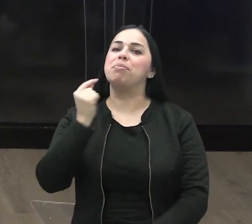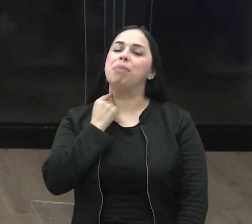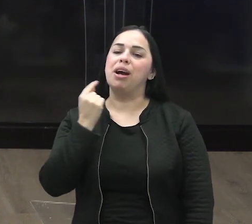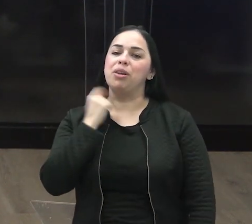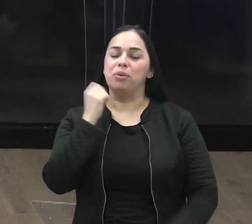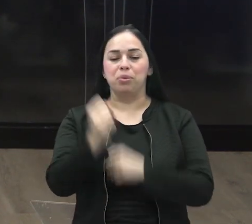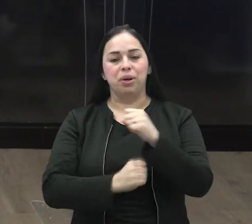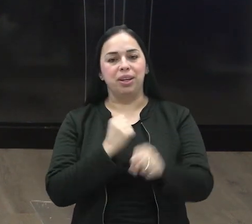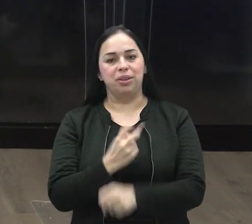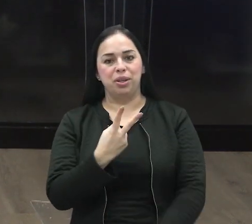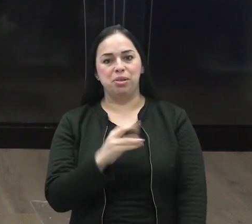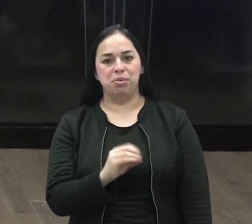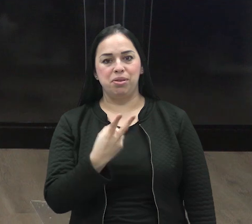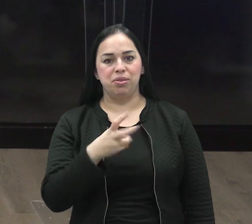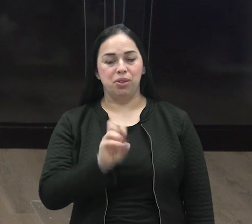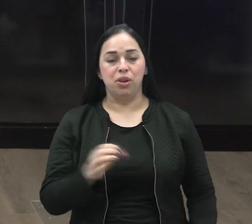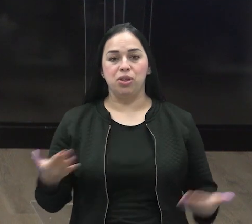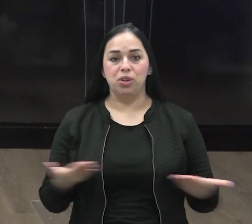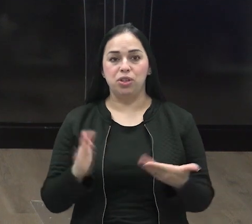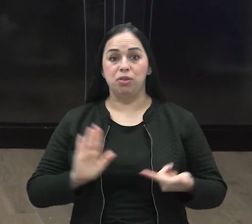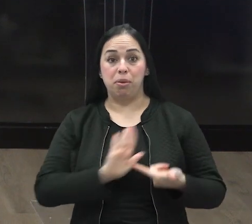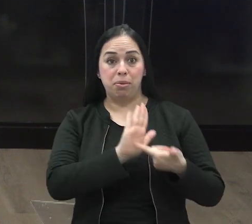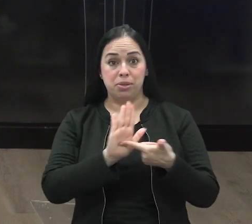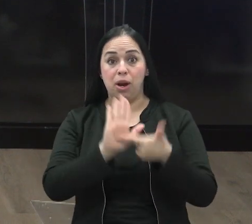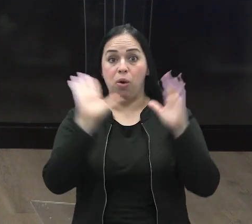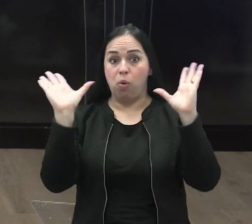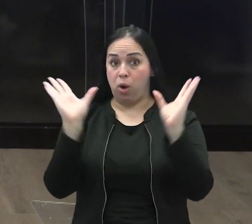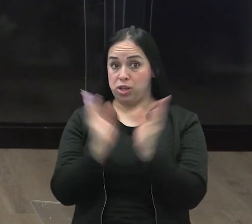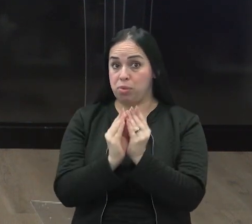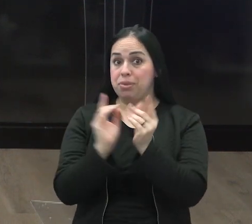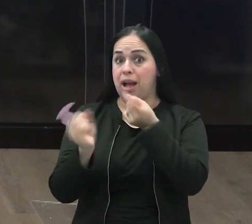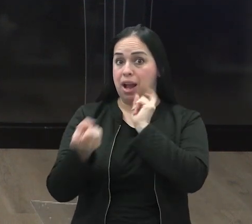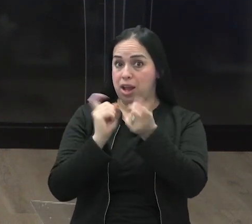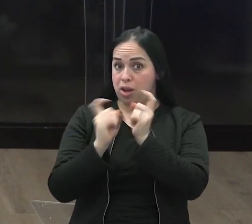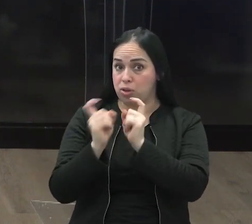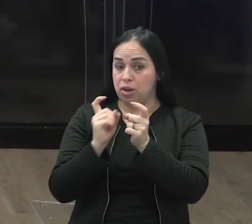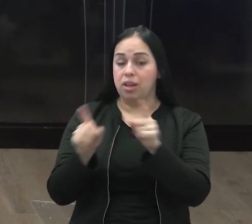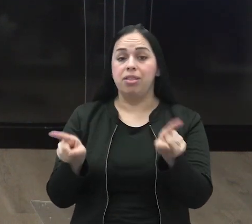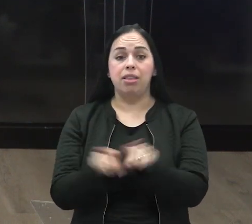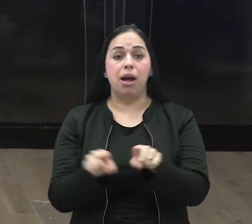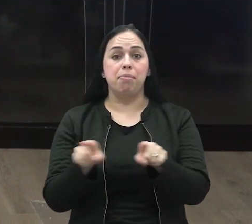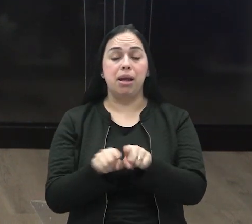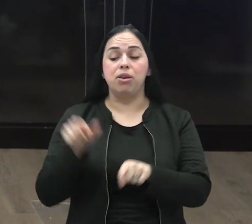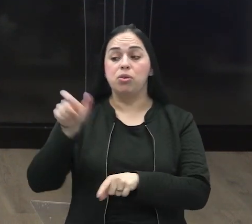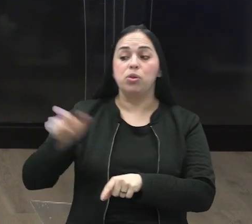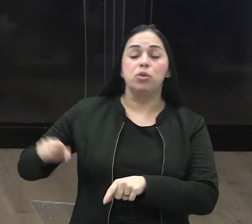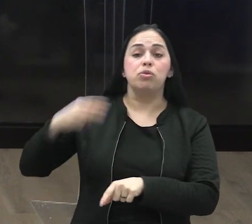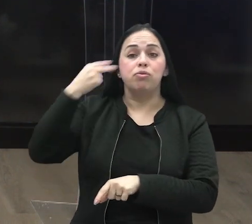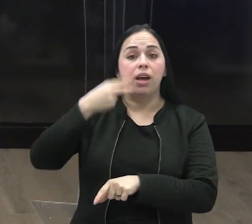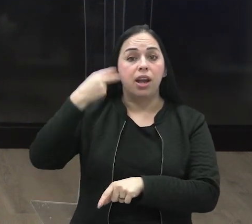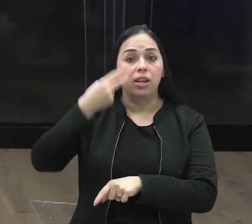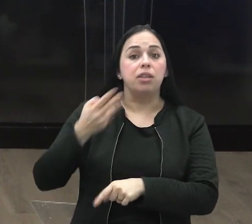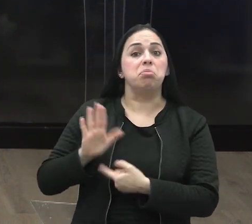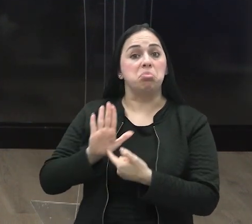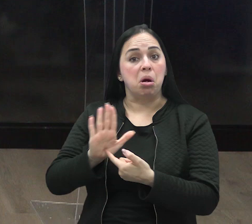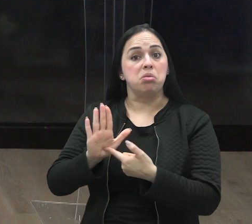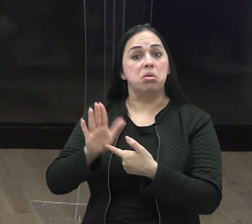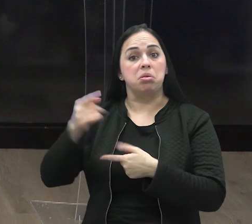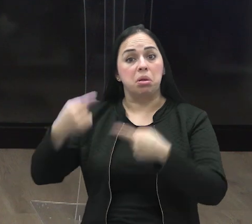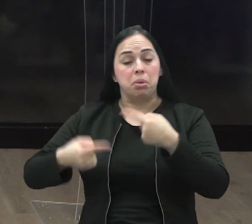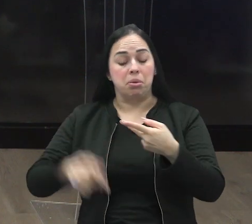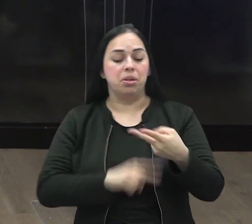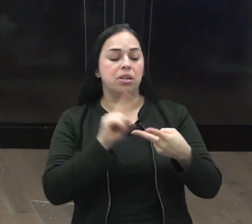2025. Na edição de hoje, a gente mostra o balanço da sessão de Câmara e o trabalho dos vereadores em plenário. Também vamos falar